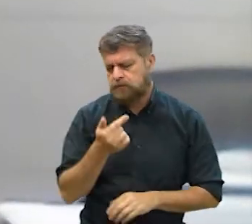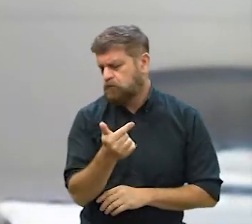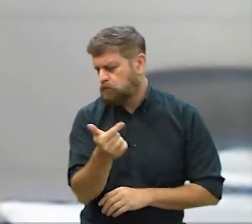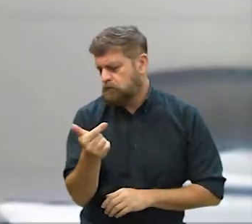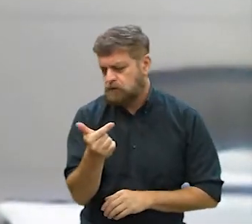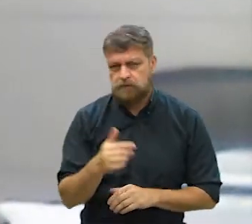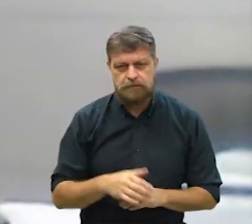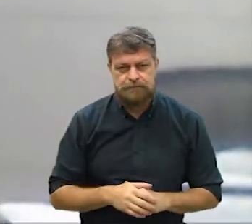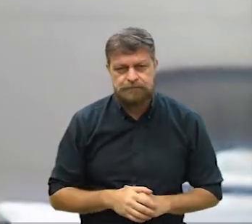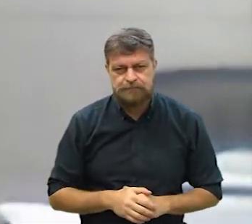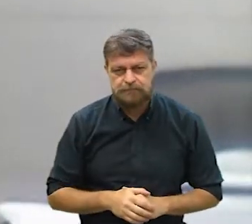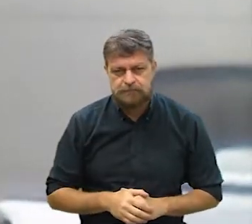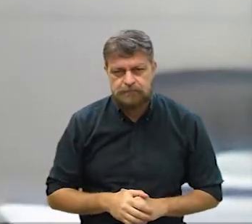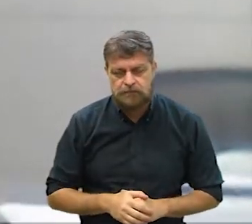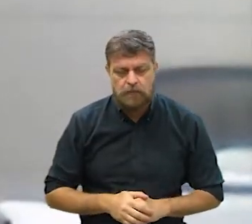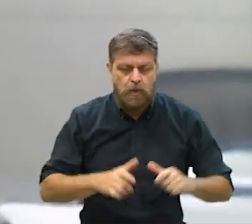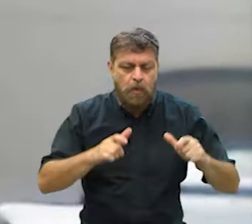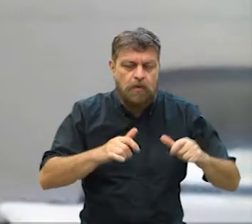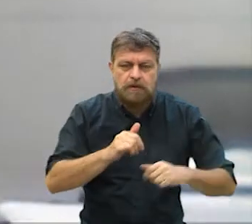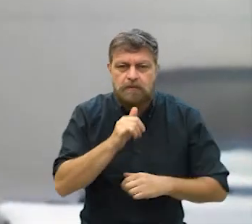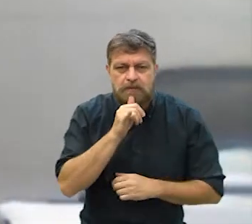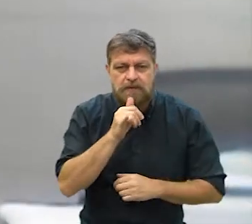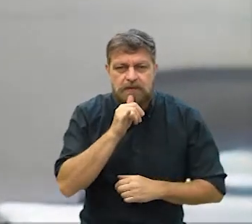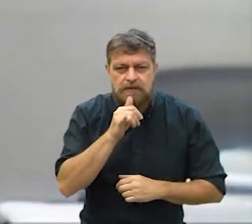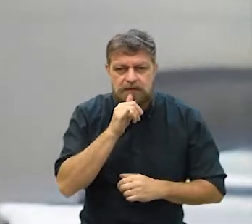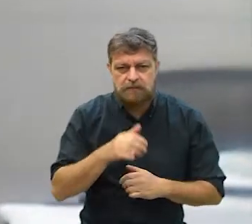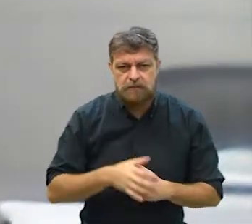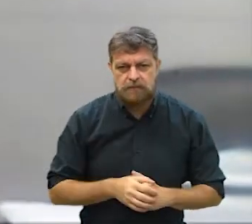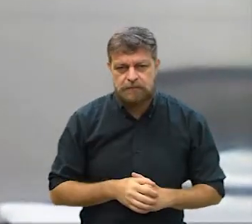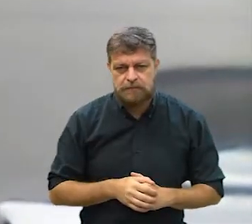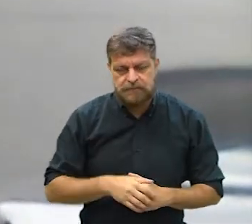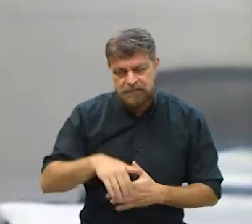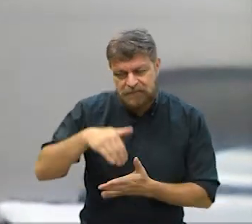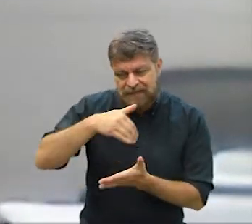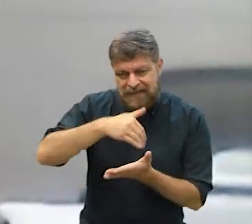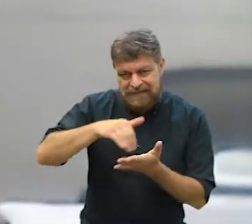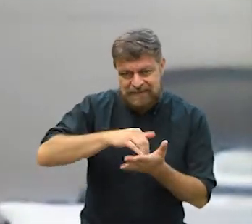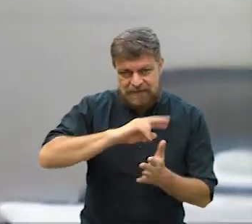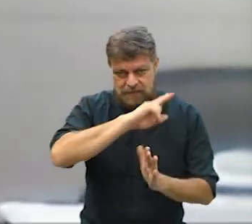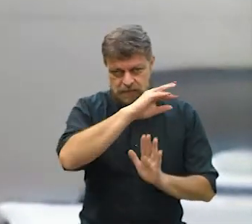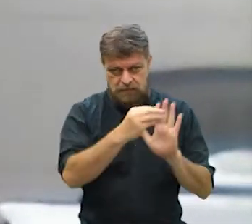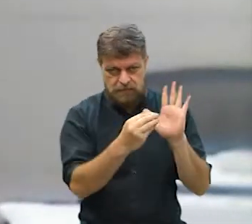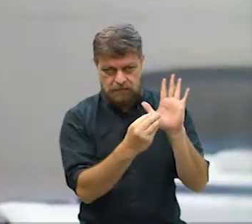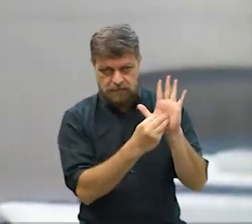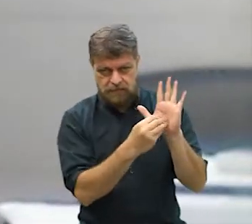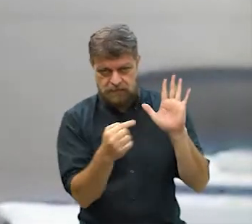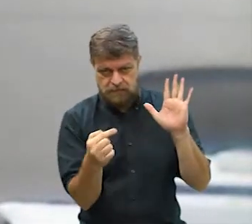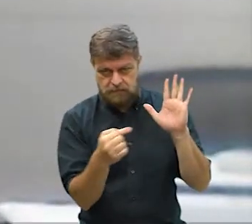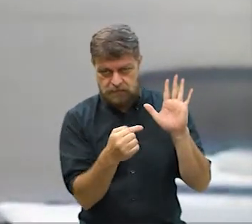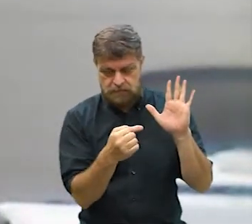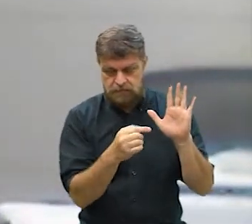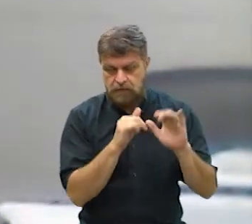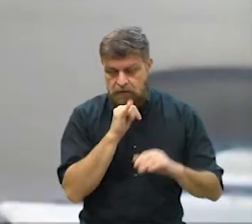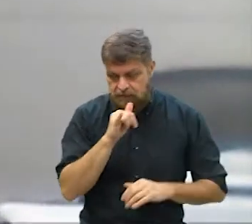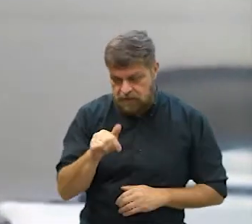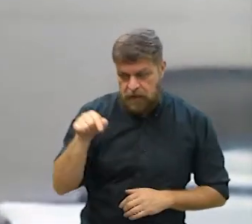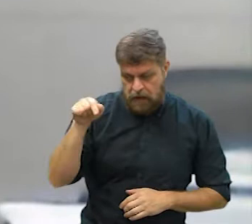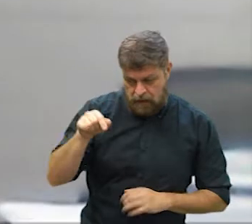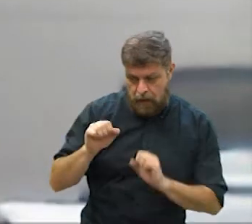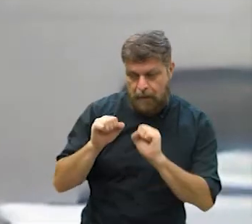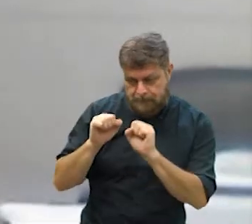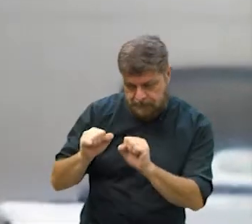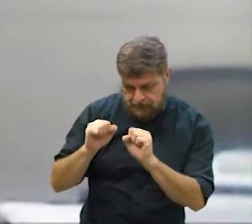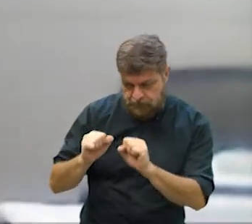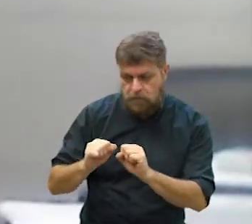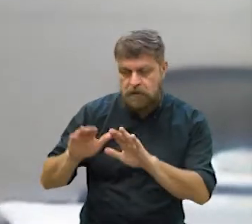tenho a menor dúvida disso, né? Onde, por exemplo, a Secretaria do Meio Verde